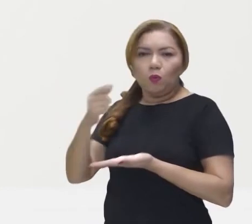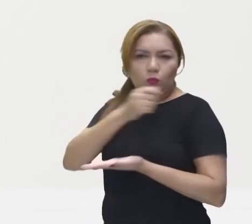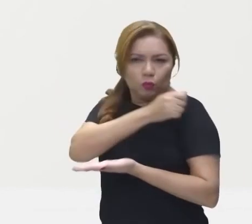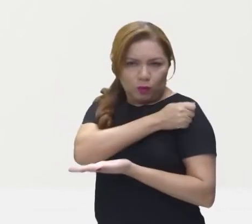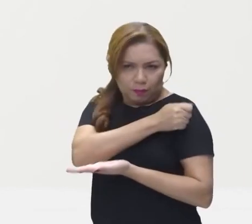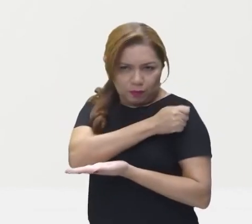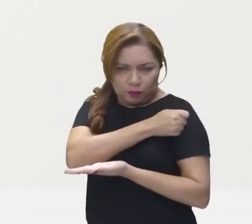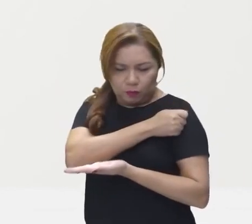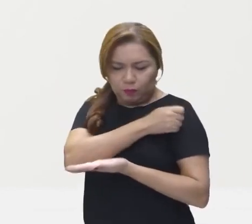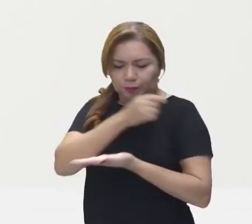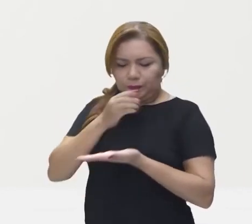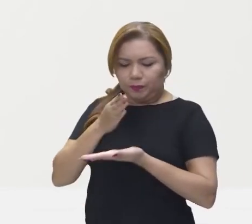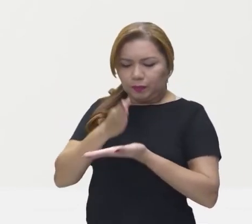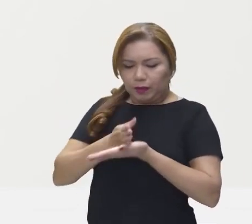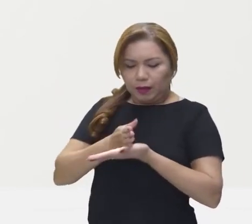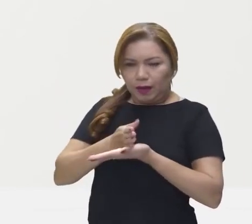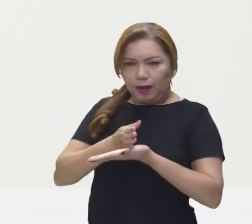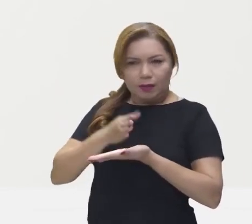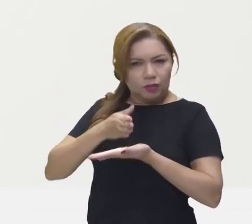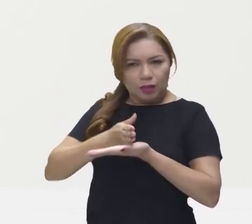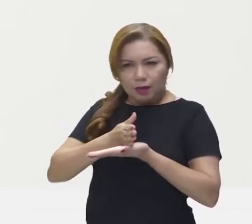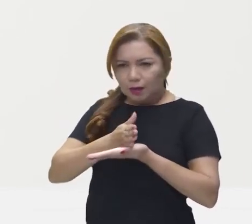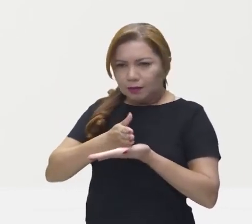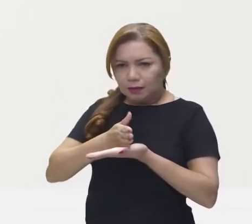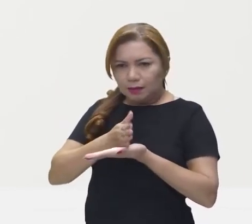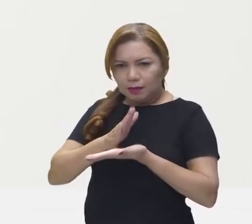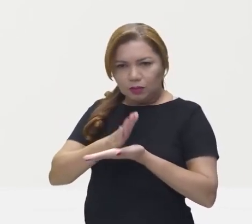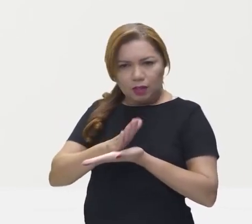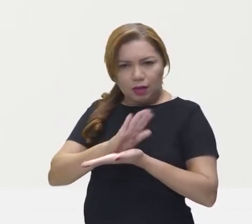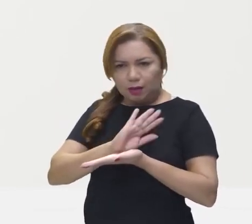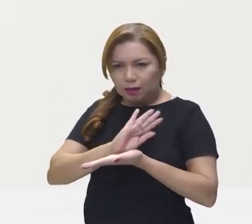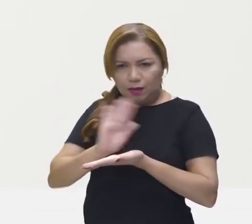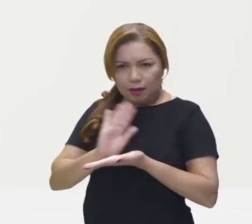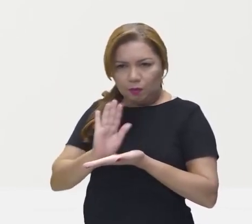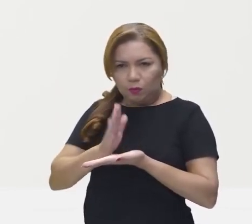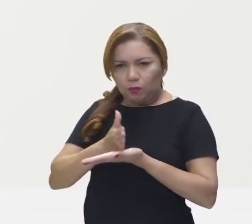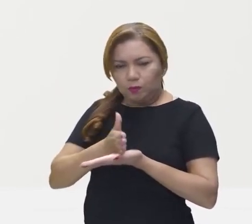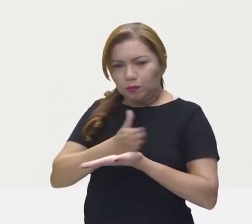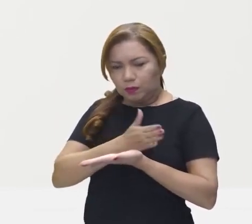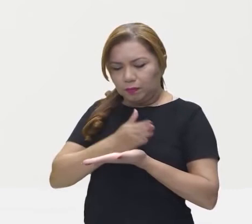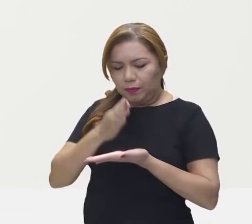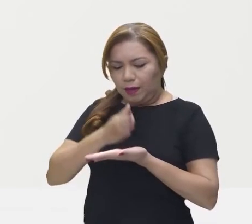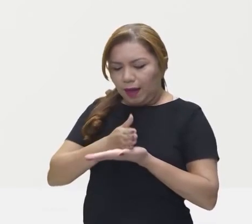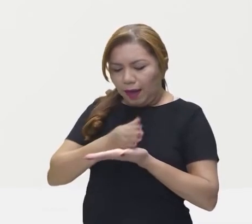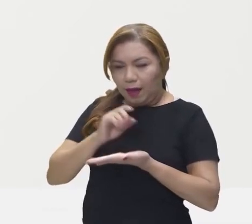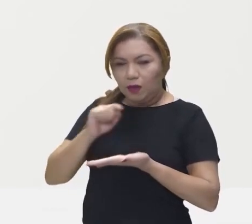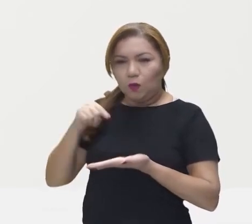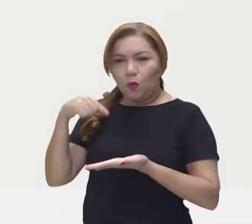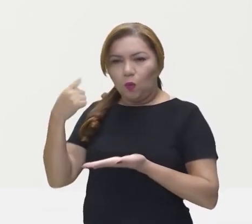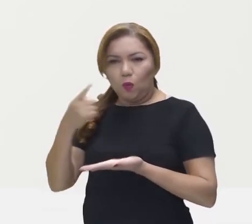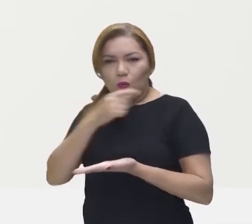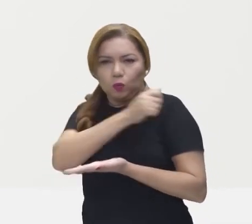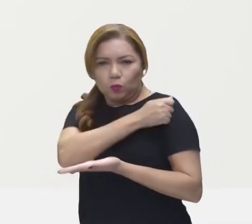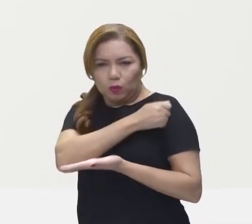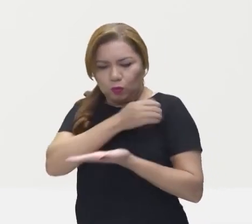Como se fosse aqui. Se fosse esse percurso, tá bom? Aí até chegar